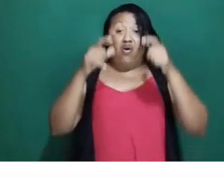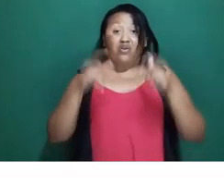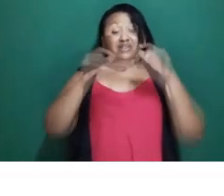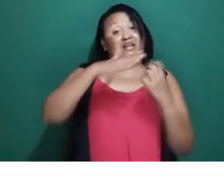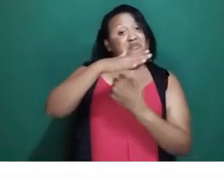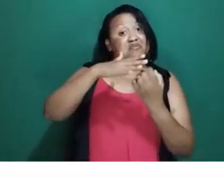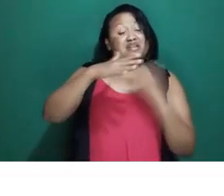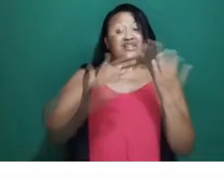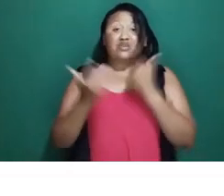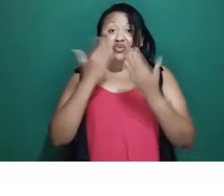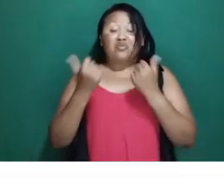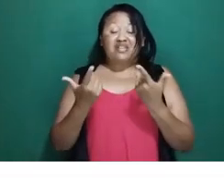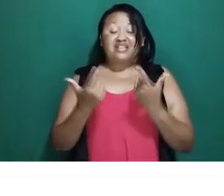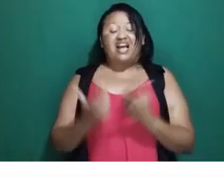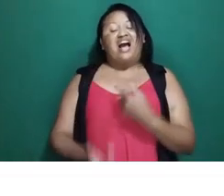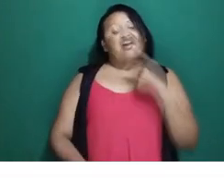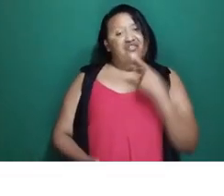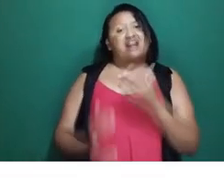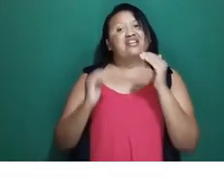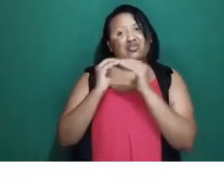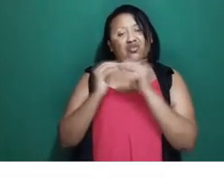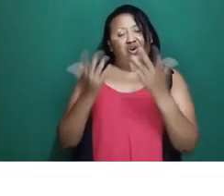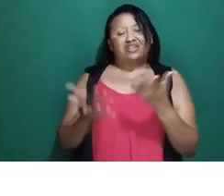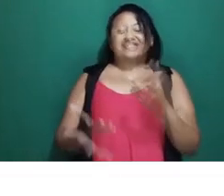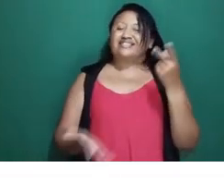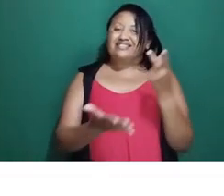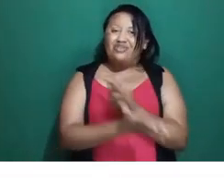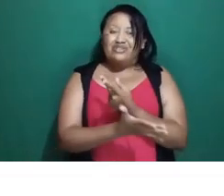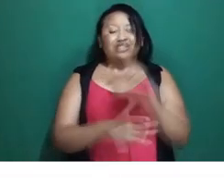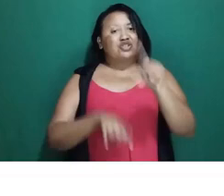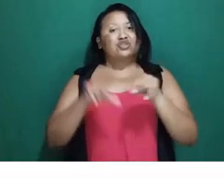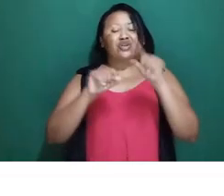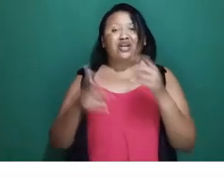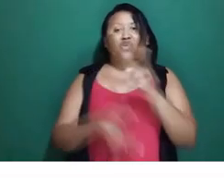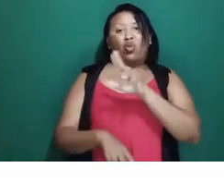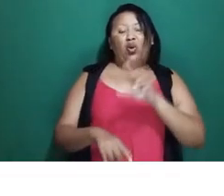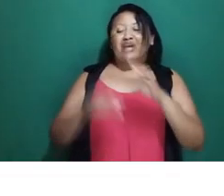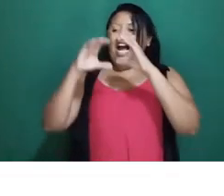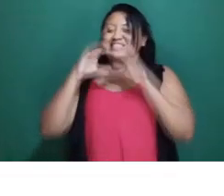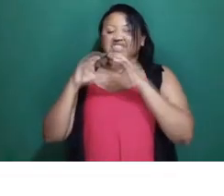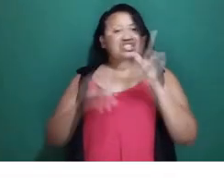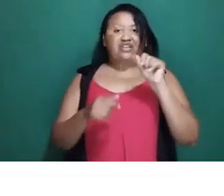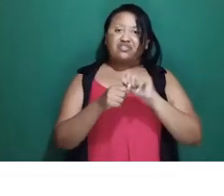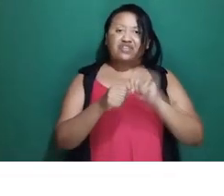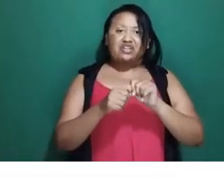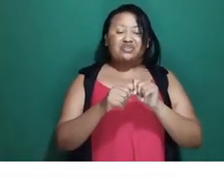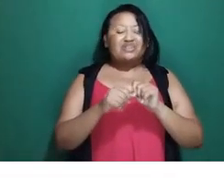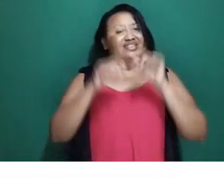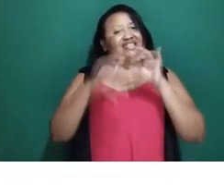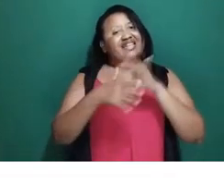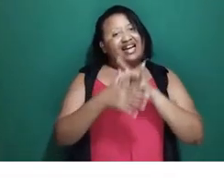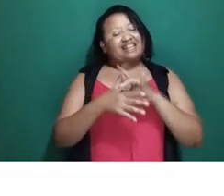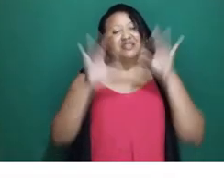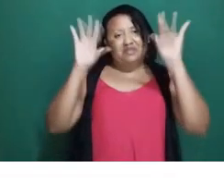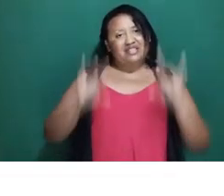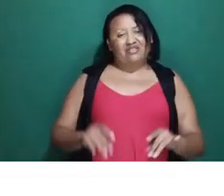alimentícia admite que vacilou em escolher o nome para o sanduíche que não é feito de picanha foi mal galera a gente